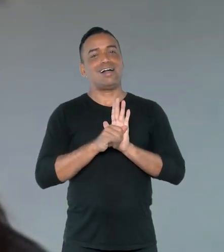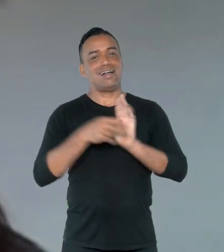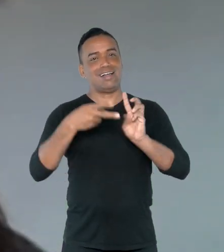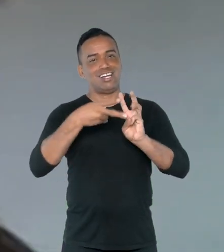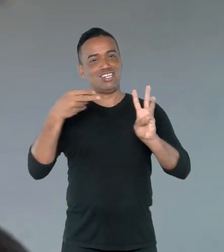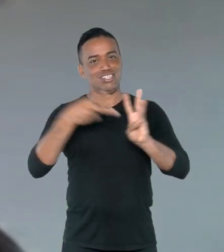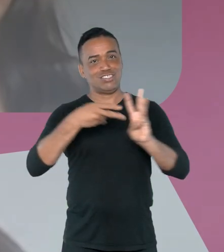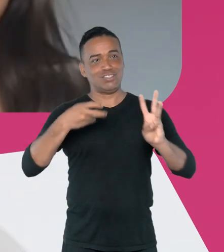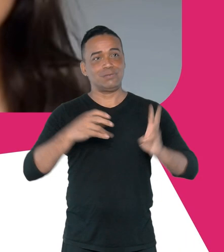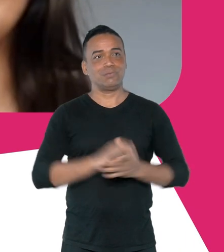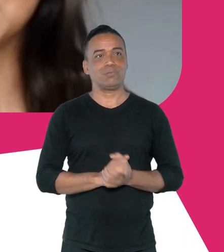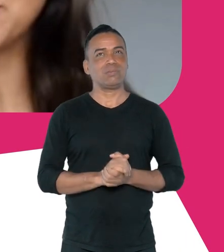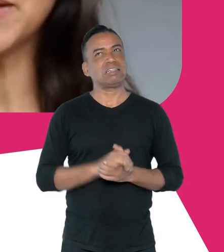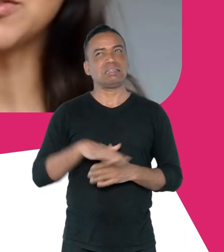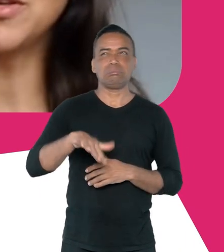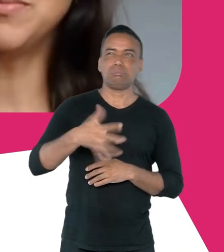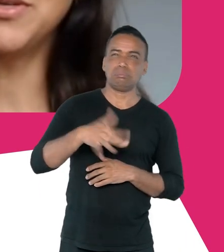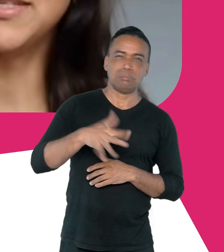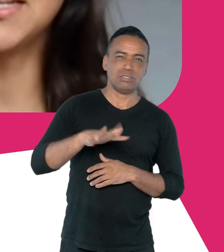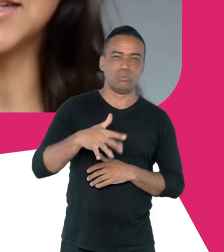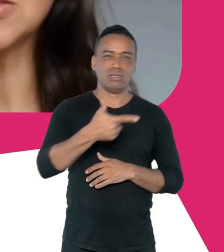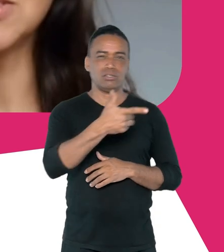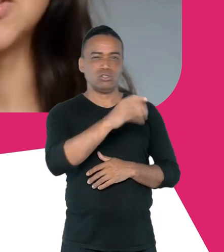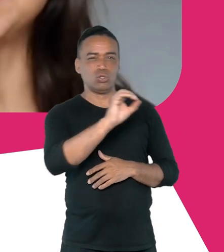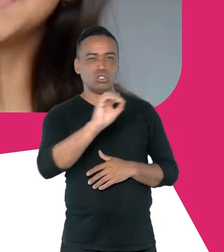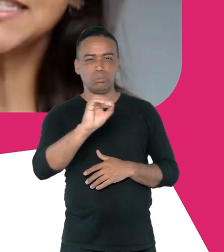Porque até mais ou menos